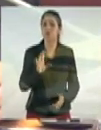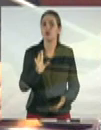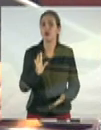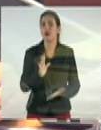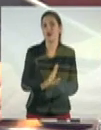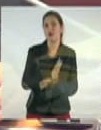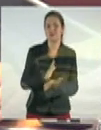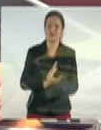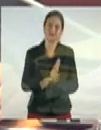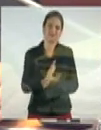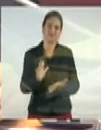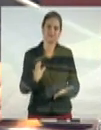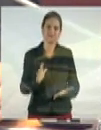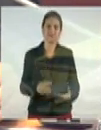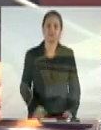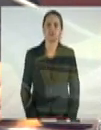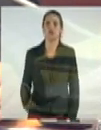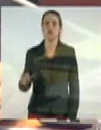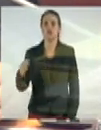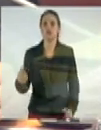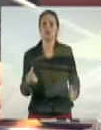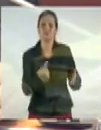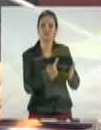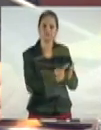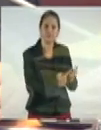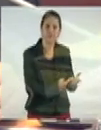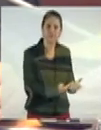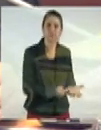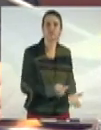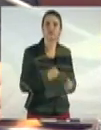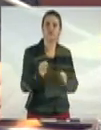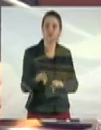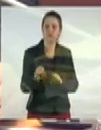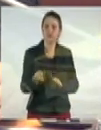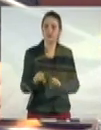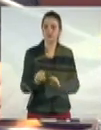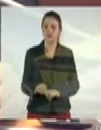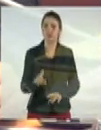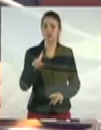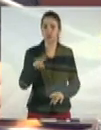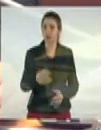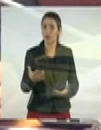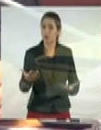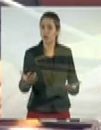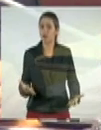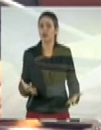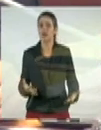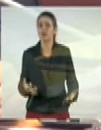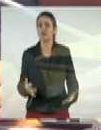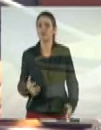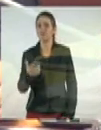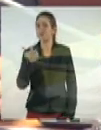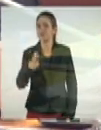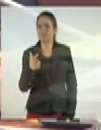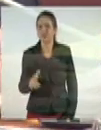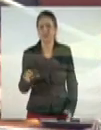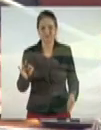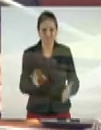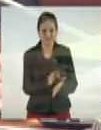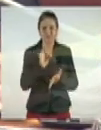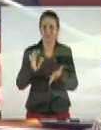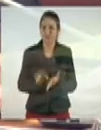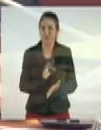e na medida que se planeja a educação era para deixar de haver contratação temporária porque se